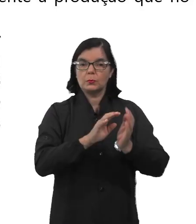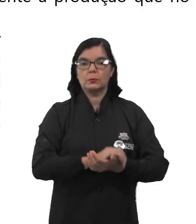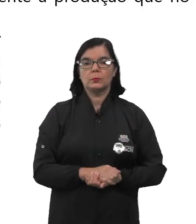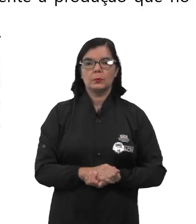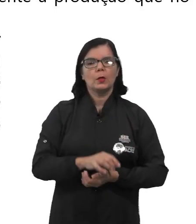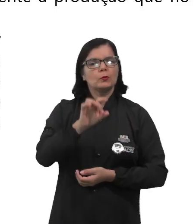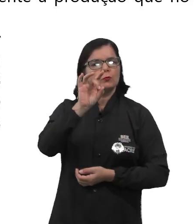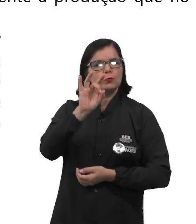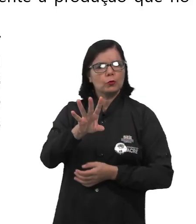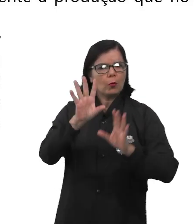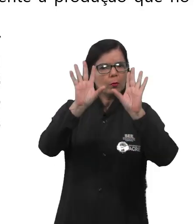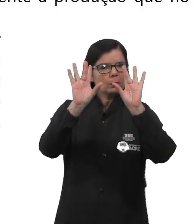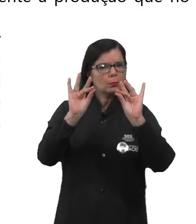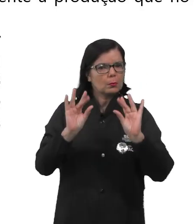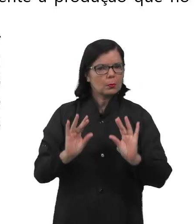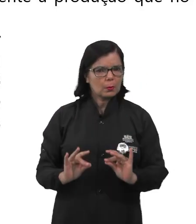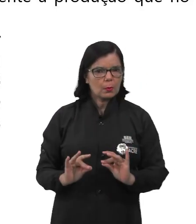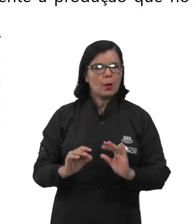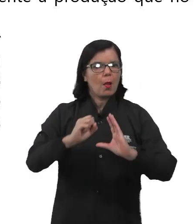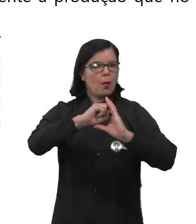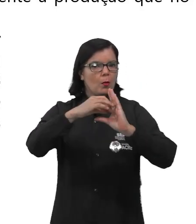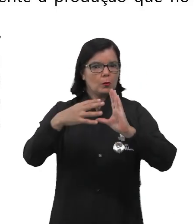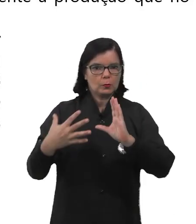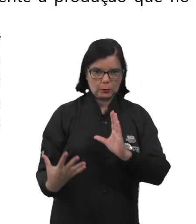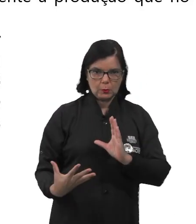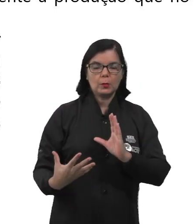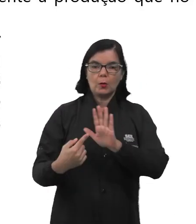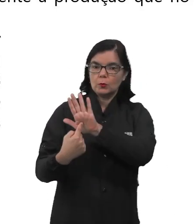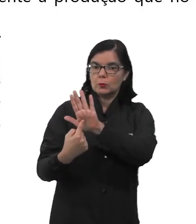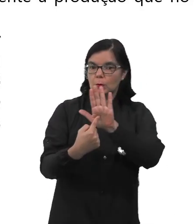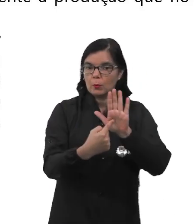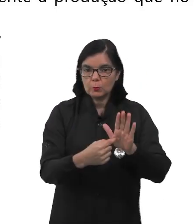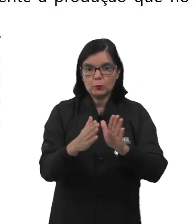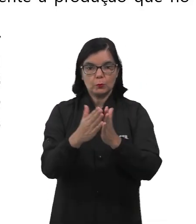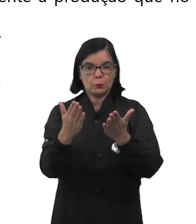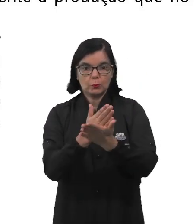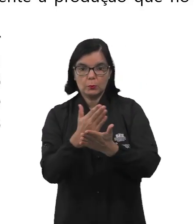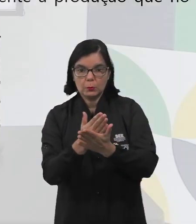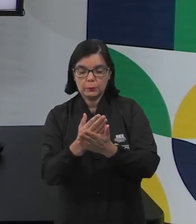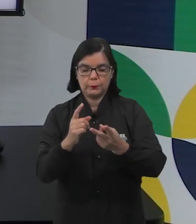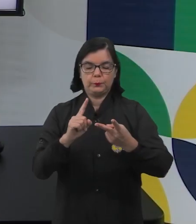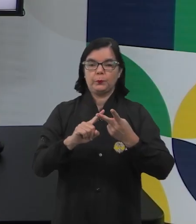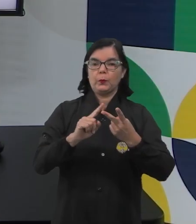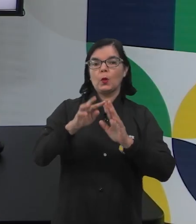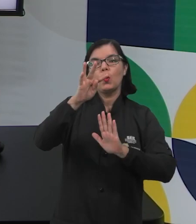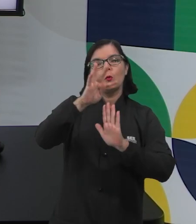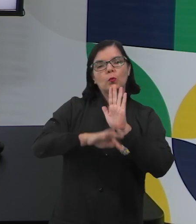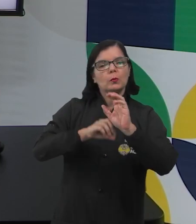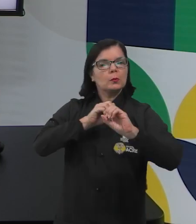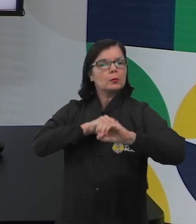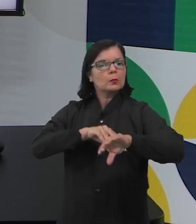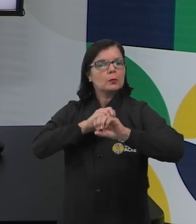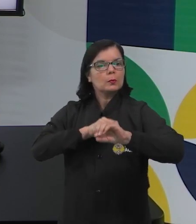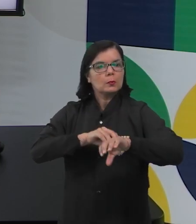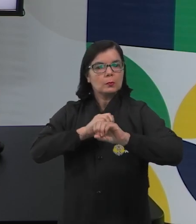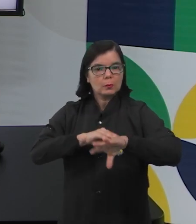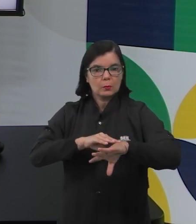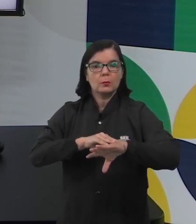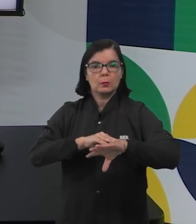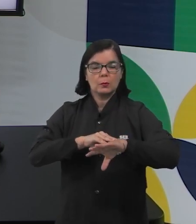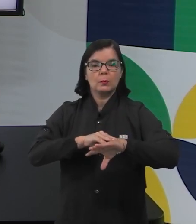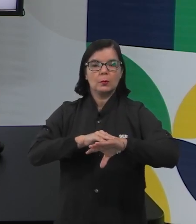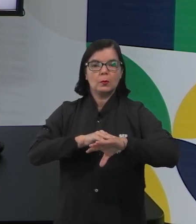É somente descrever as características da publicação. O texto está ensinando